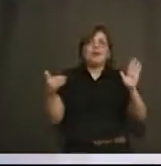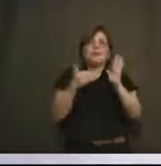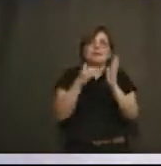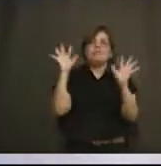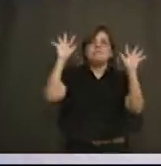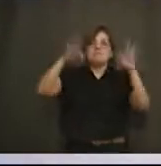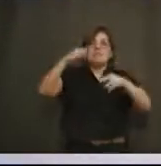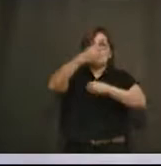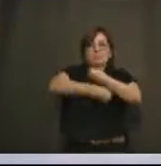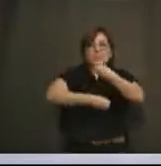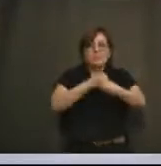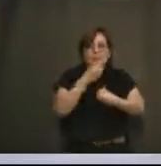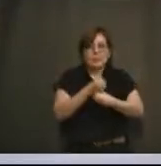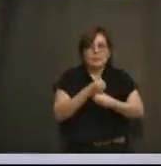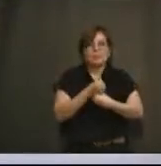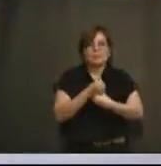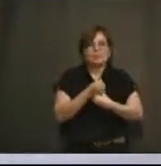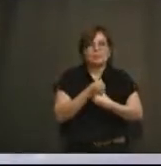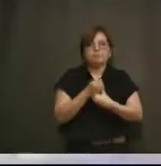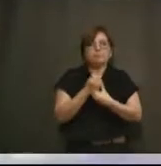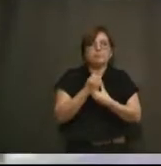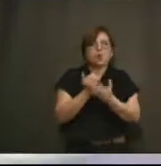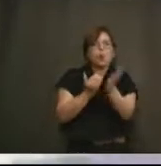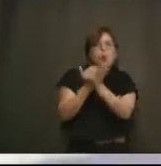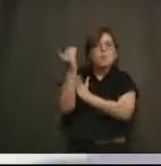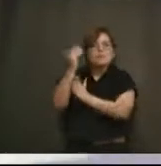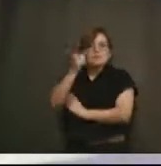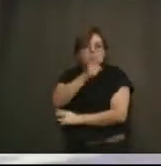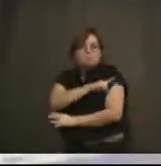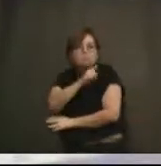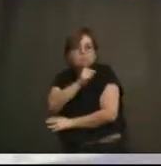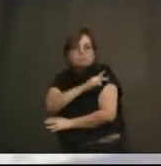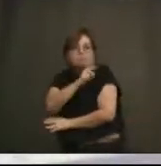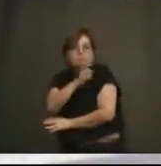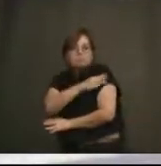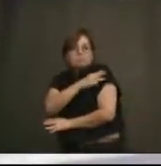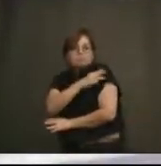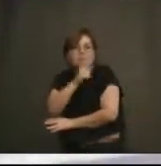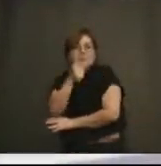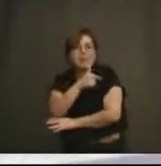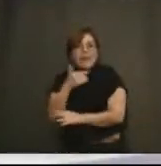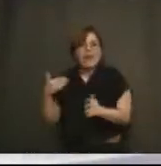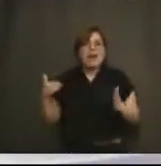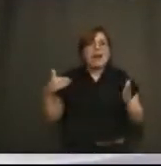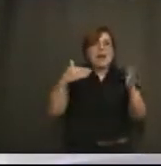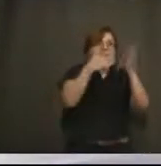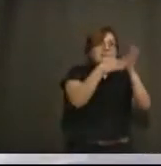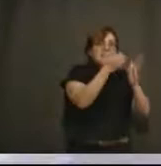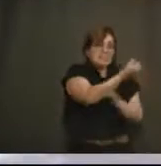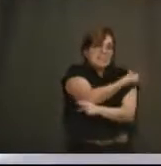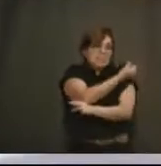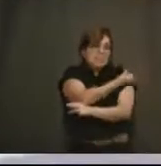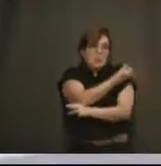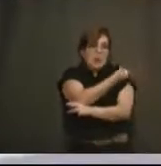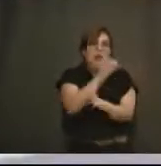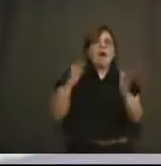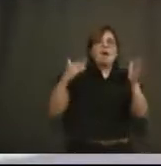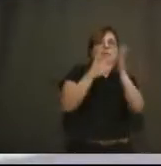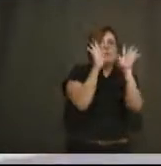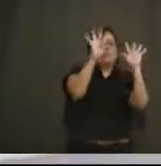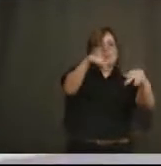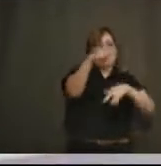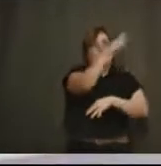na direção dos anos iniciais, mas já tem bastante coisas, e a partir do sexto ano até o final do ensino